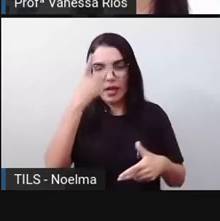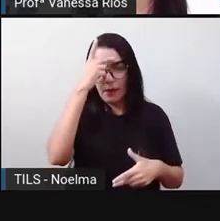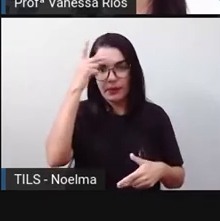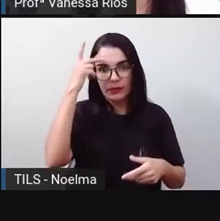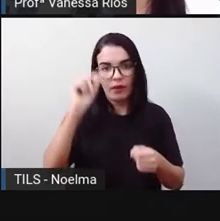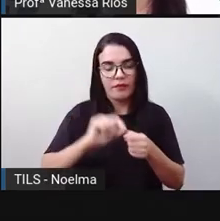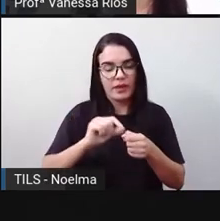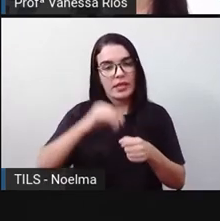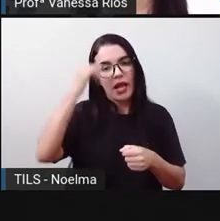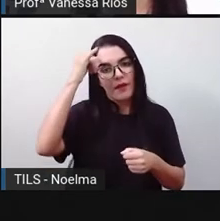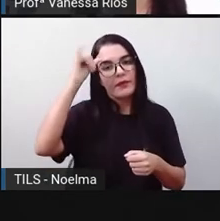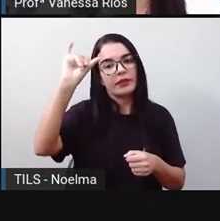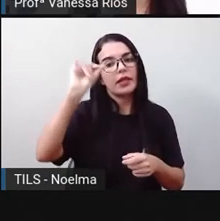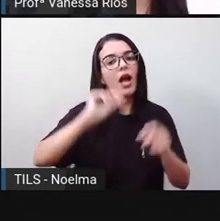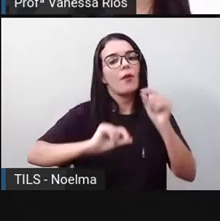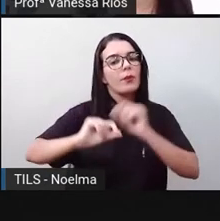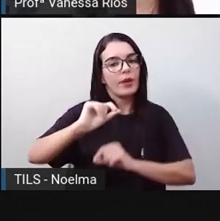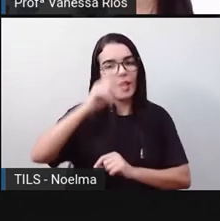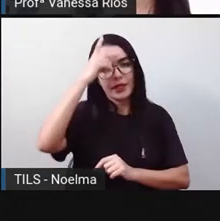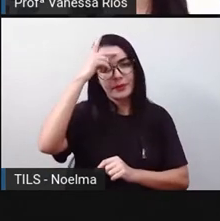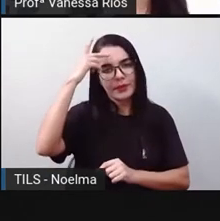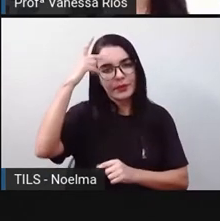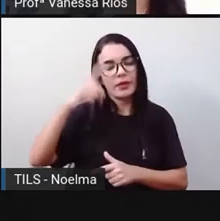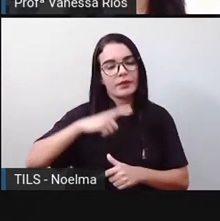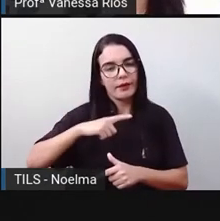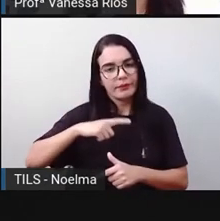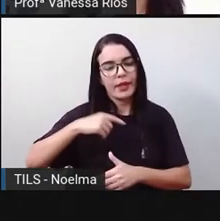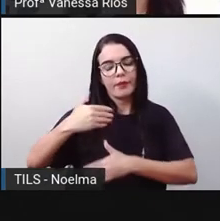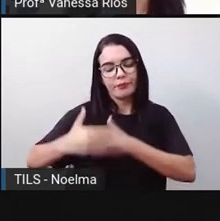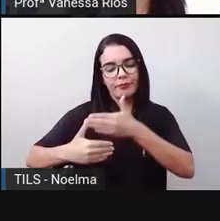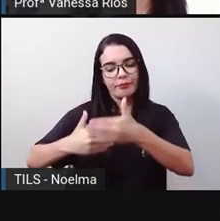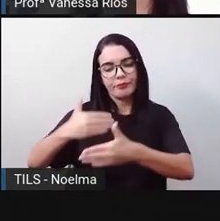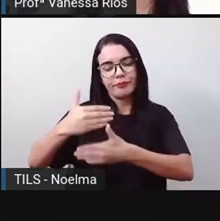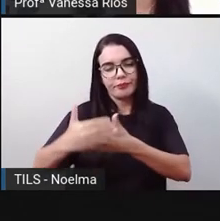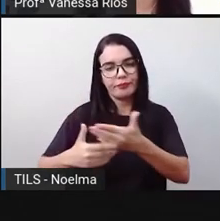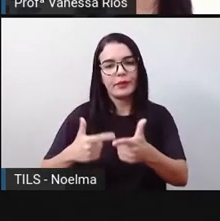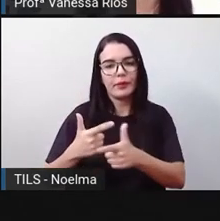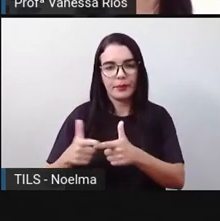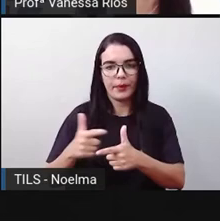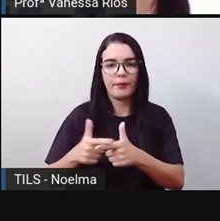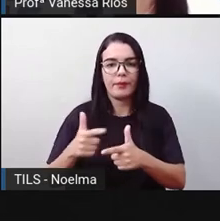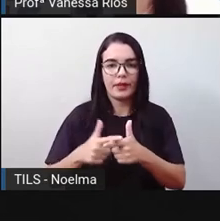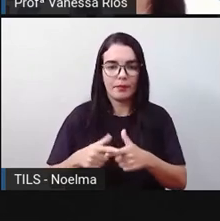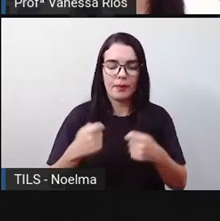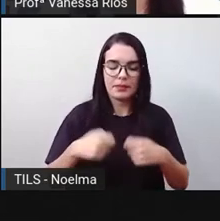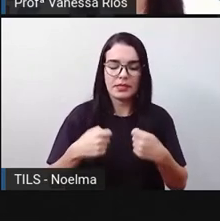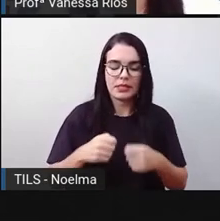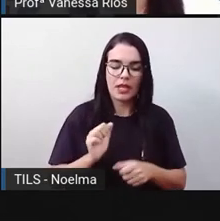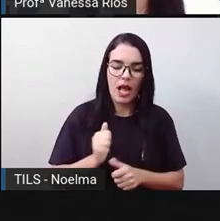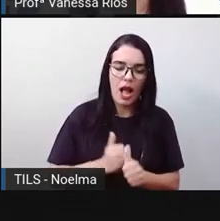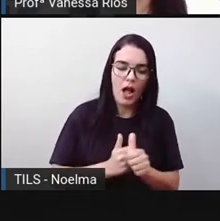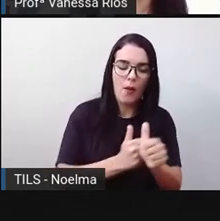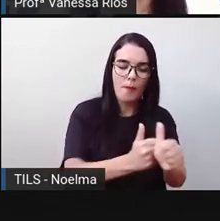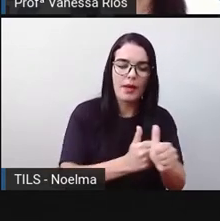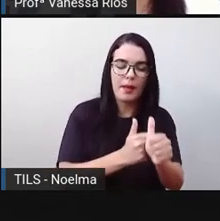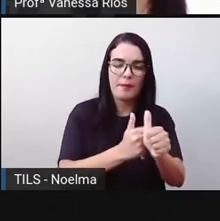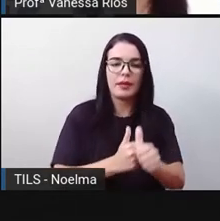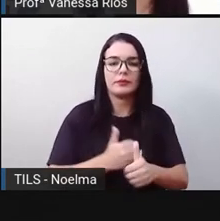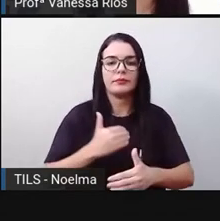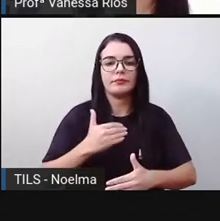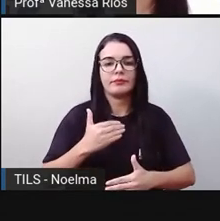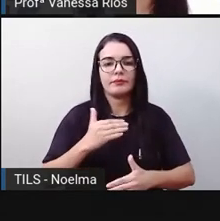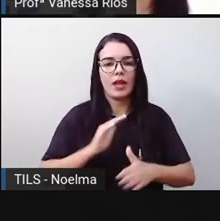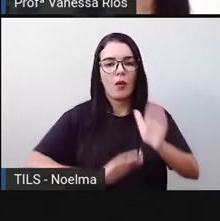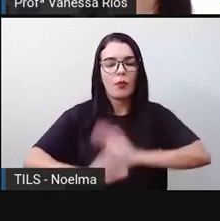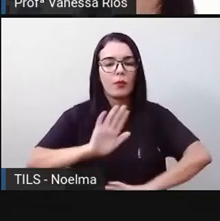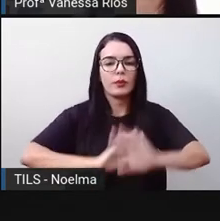que as pessoas passem, né, por esses distúrbios e necessitem aí de um acompanhamento, de um tratamento. E é importante